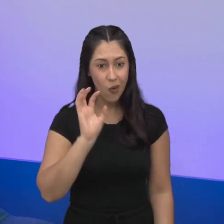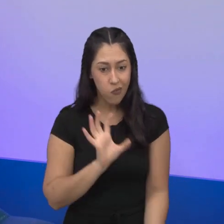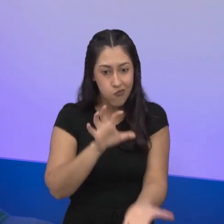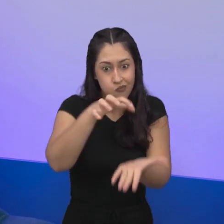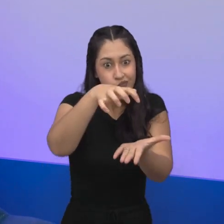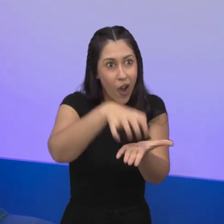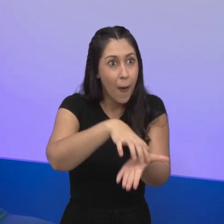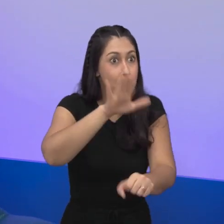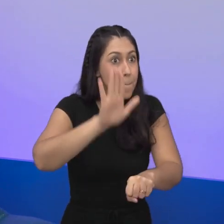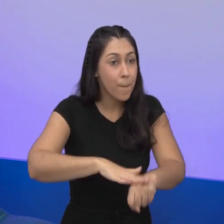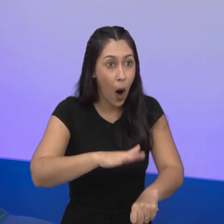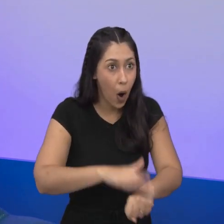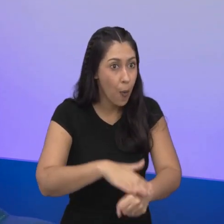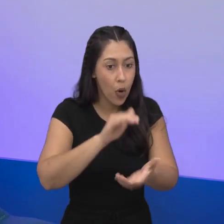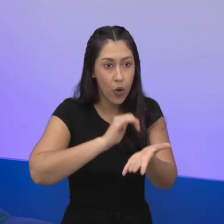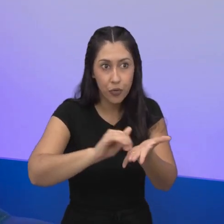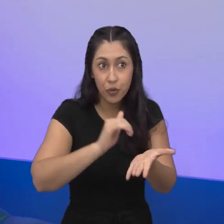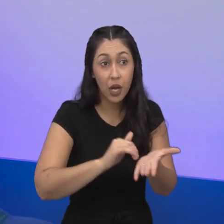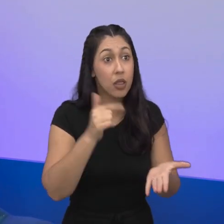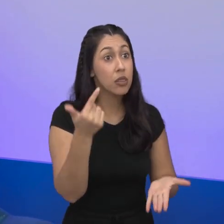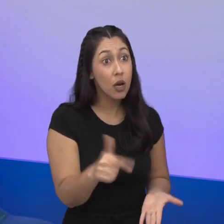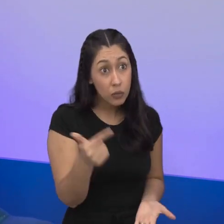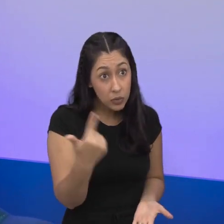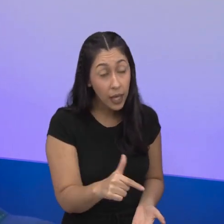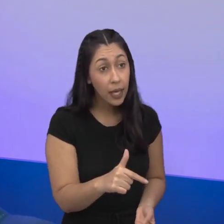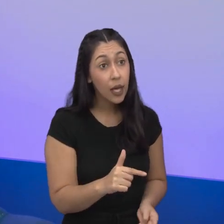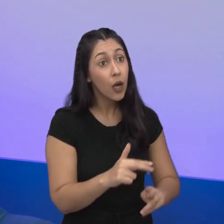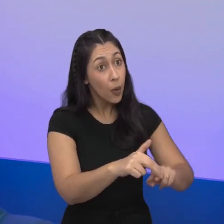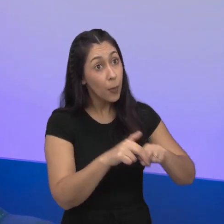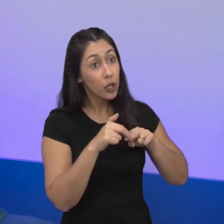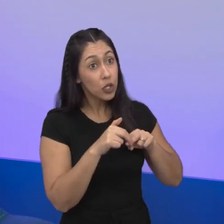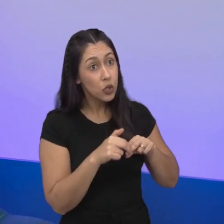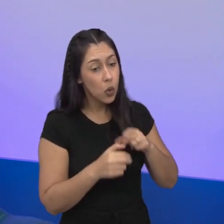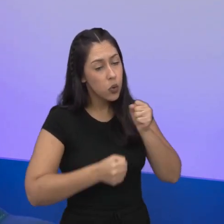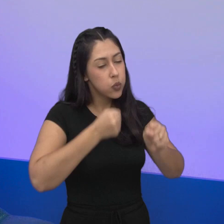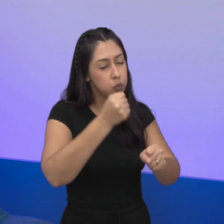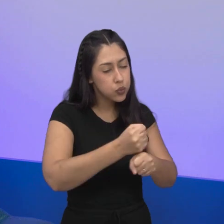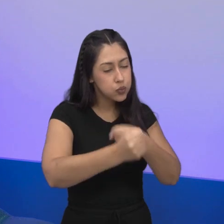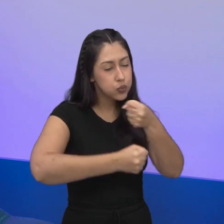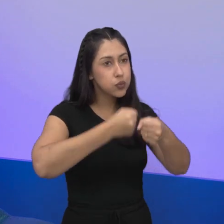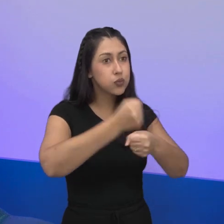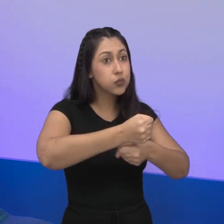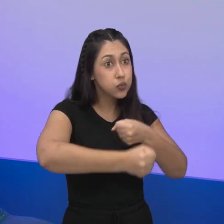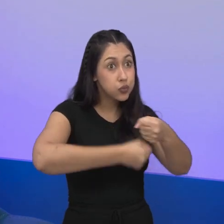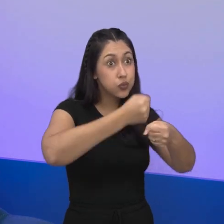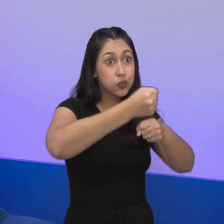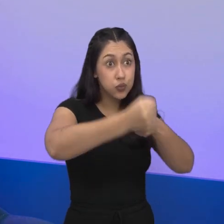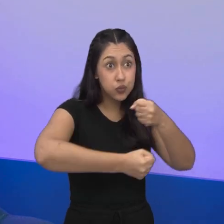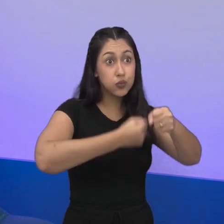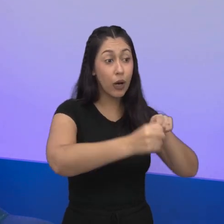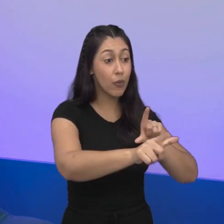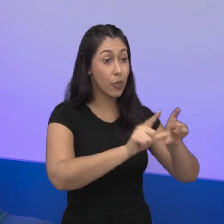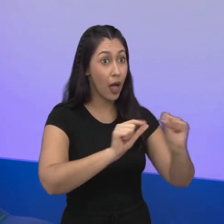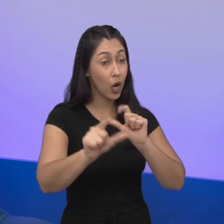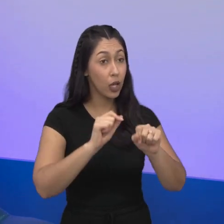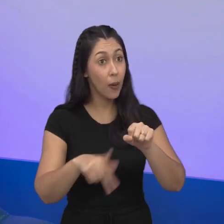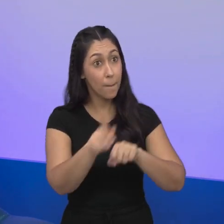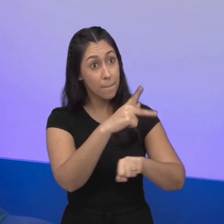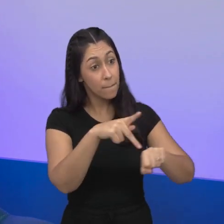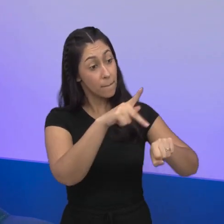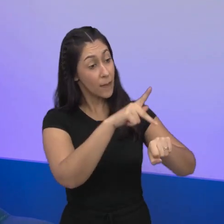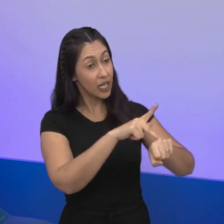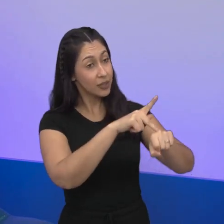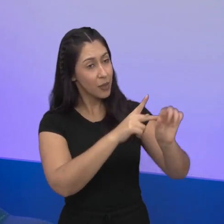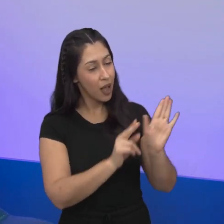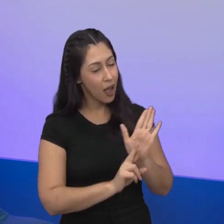tem um secretariado próprio. Então, todos os anos, um país, um dos membros, são eleitos como presidente